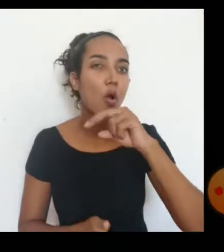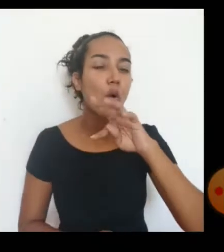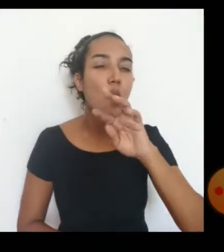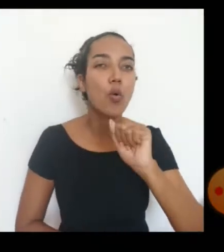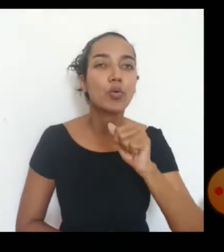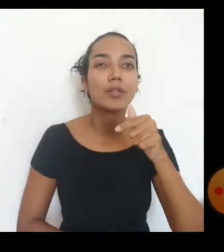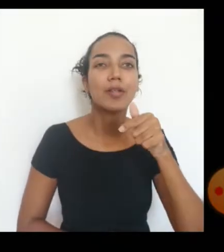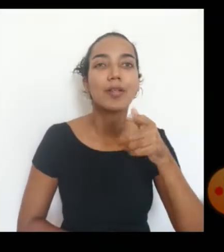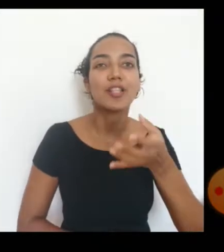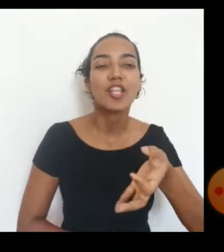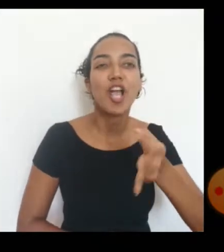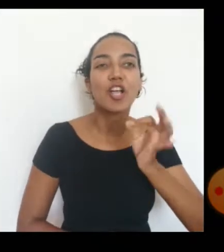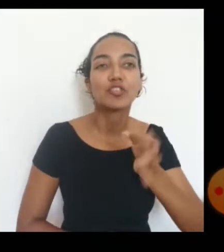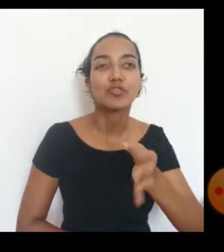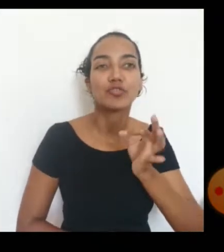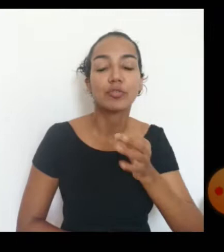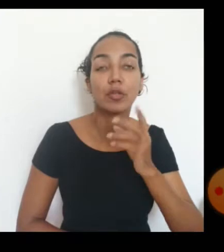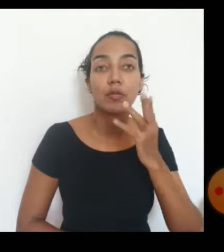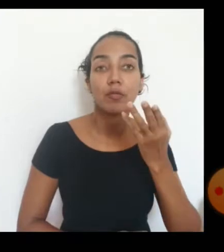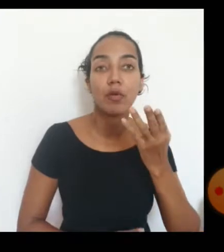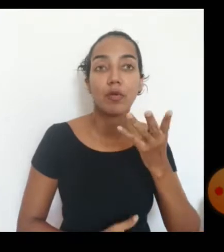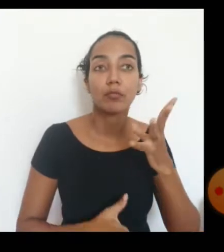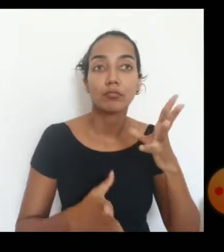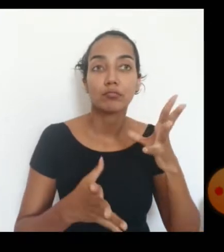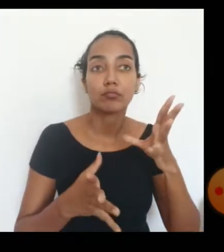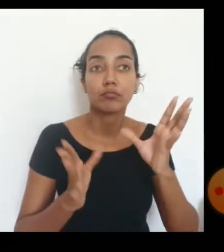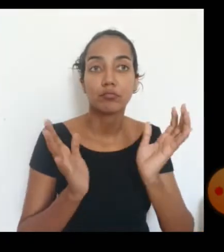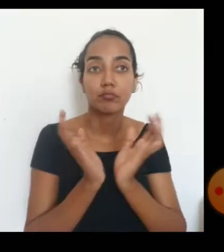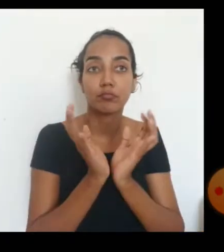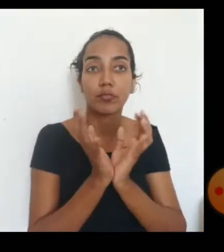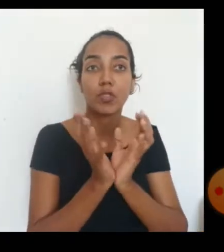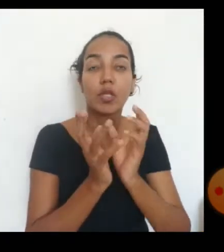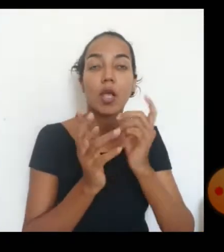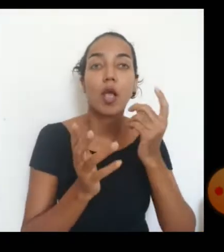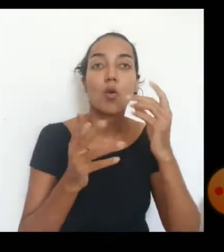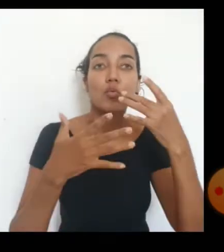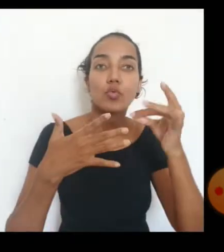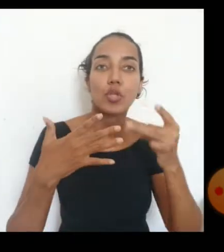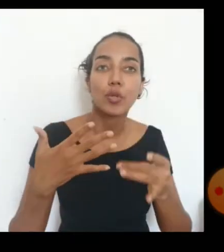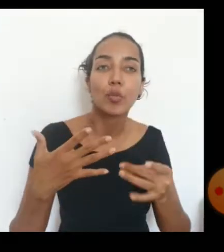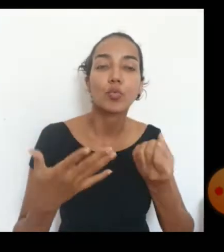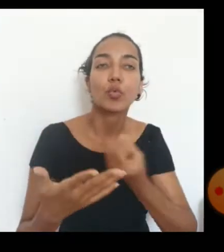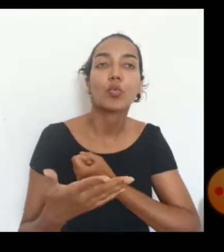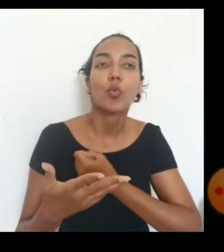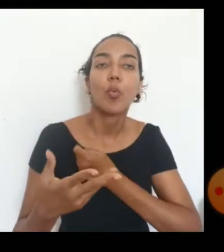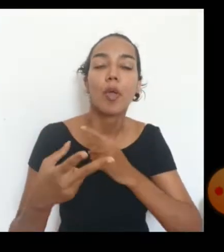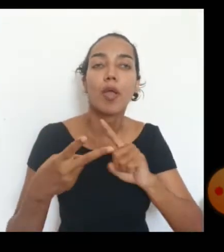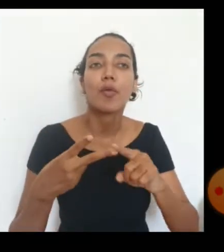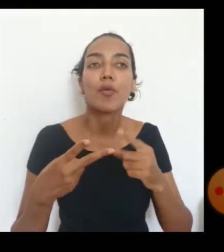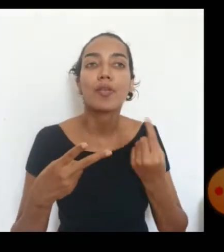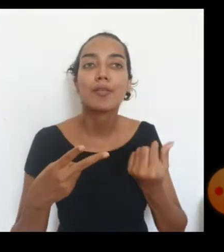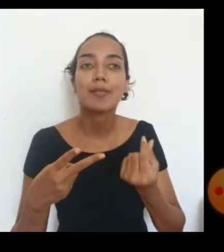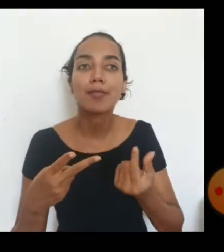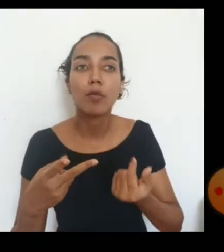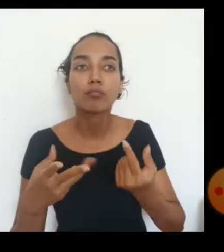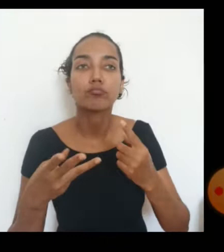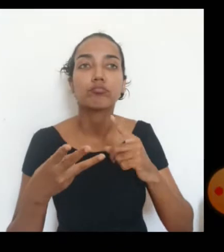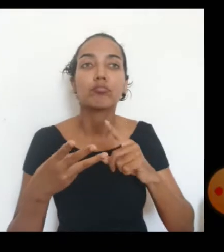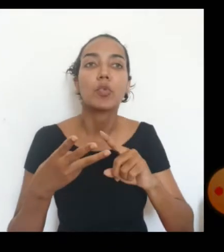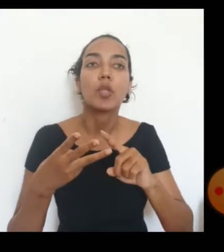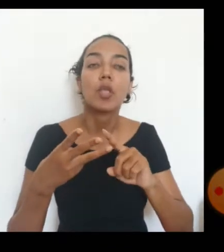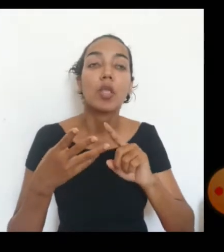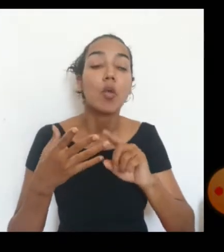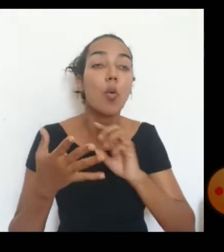é a classe conta, os atributos, número e saldo, e os métodos creditar e debitar, que aqui é